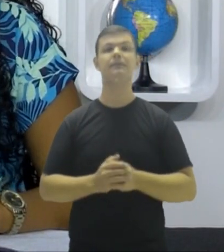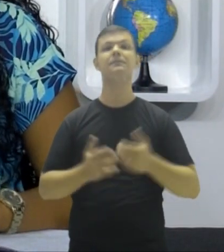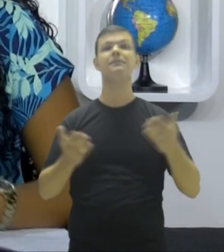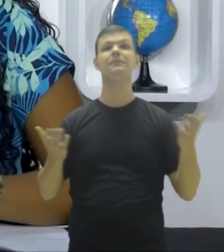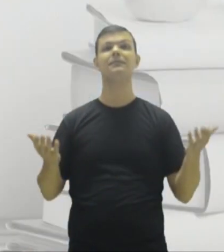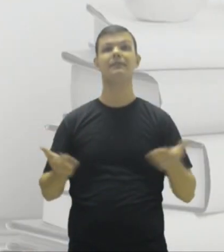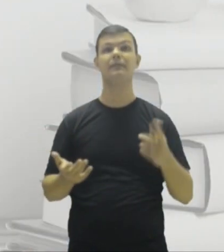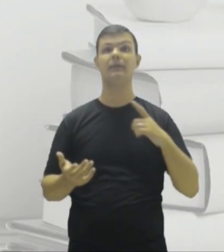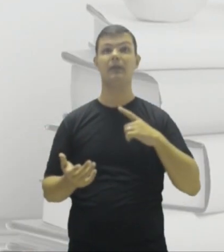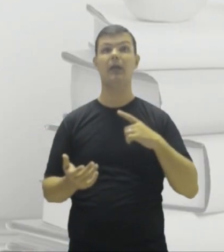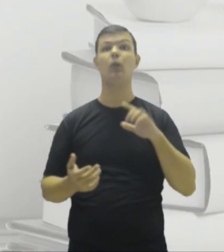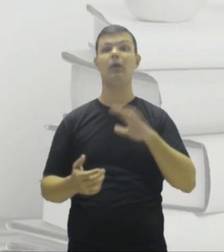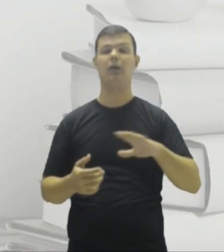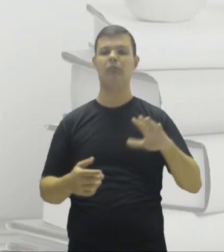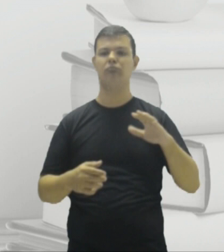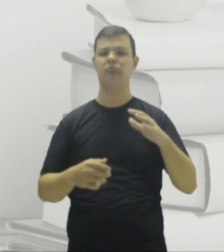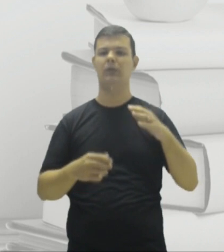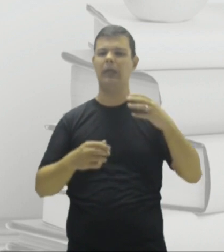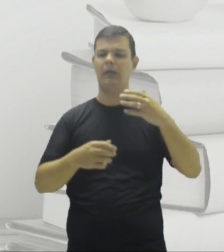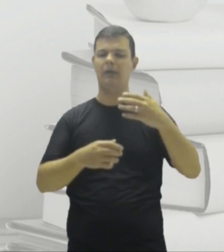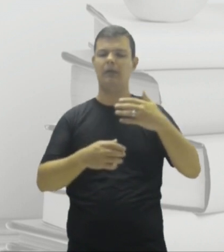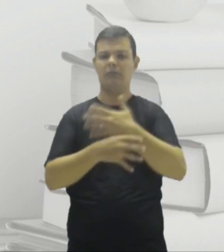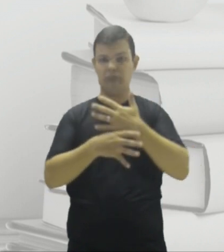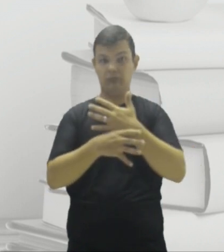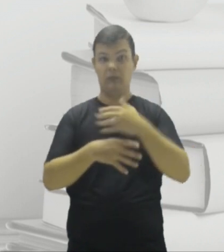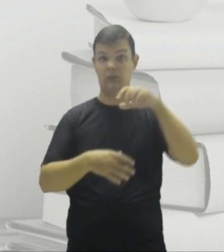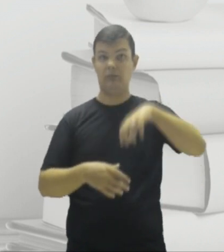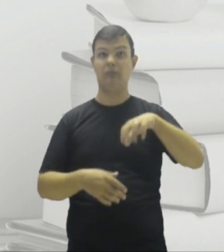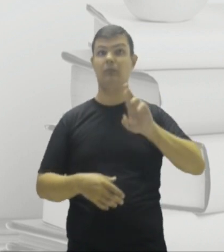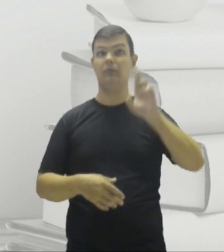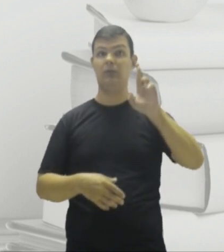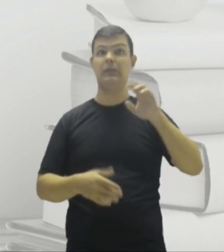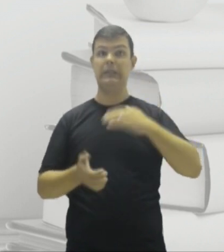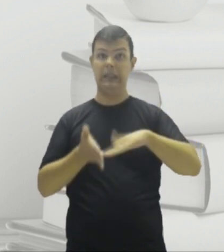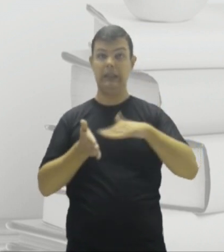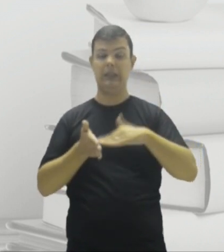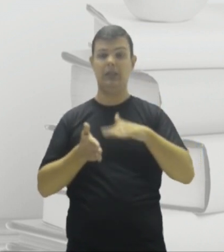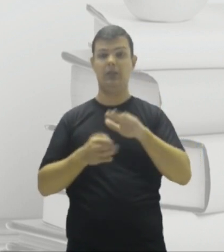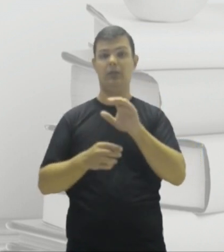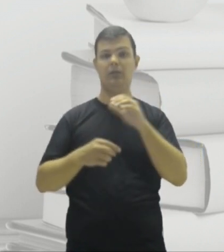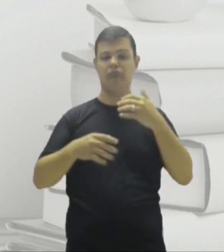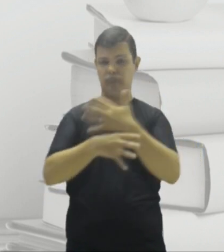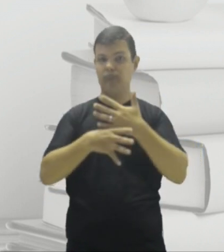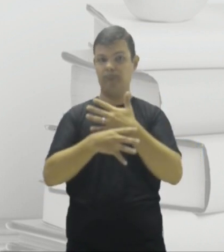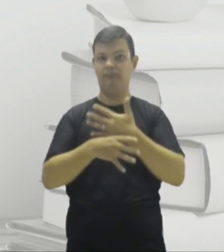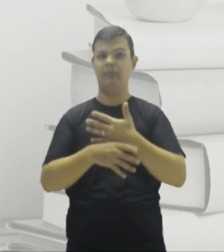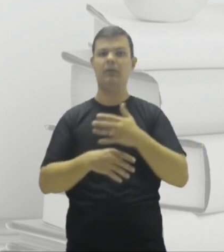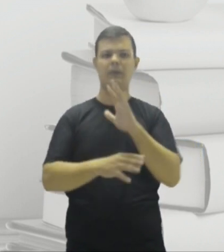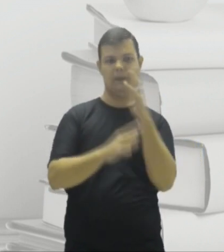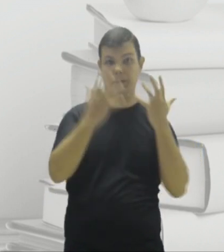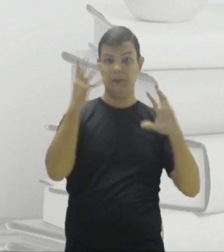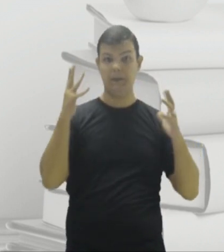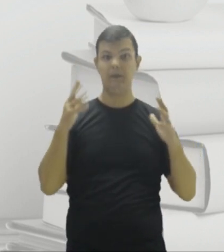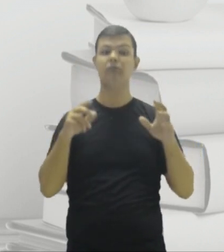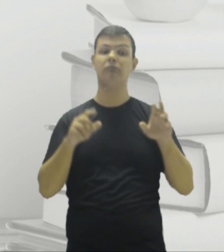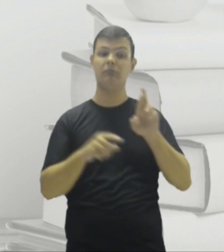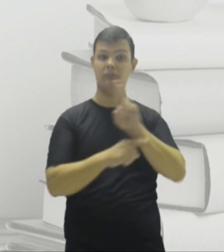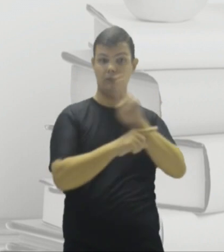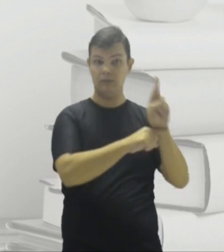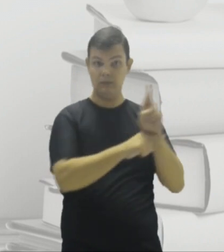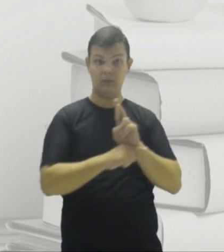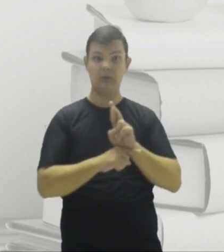Agora nós temos o órgão municipal de meio ambiente, que é a Secretaria Municipal de Meio Ambiente, que também